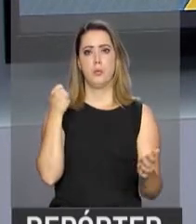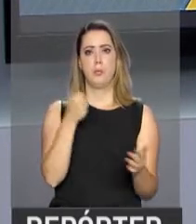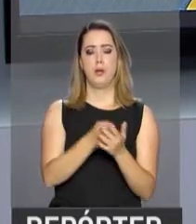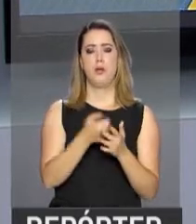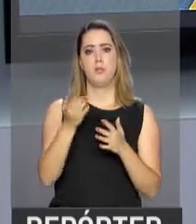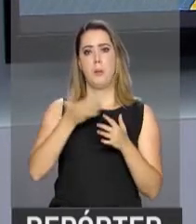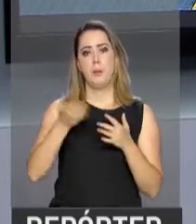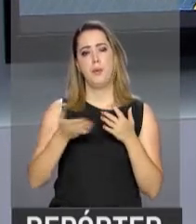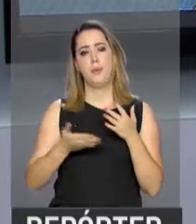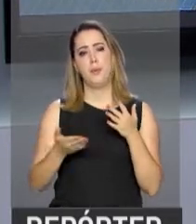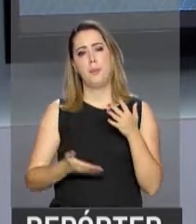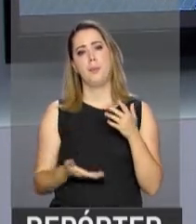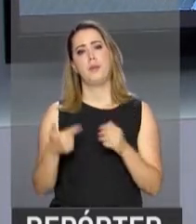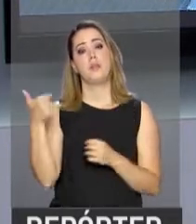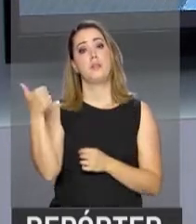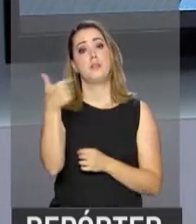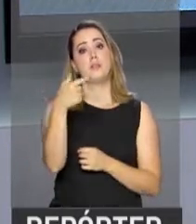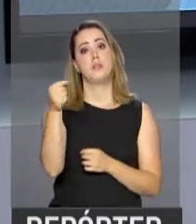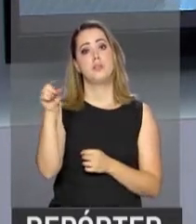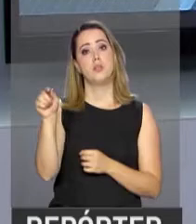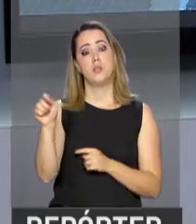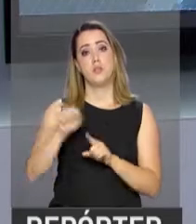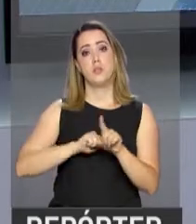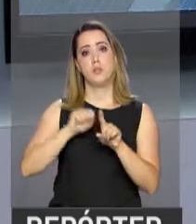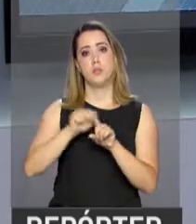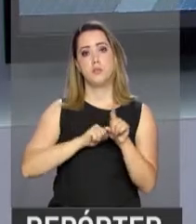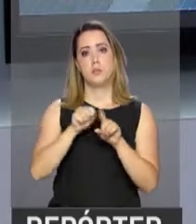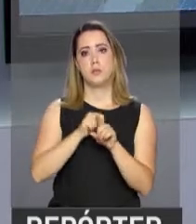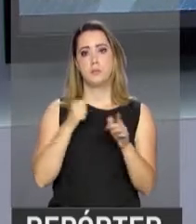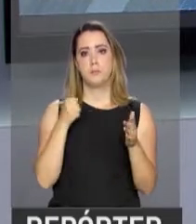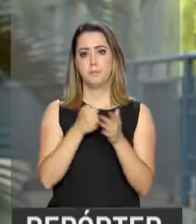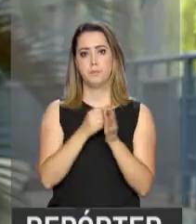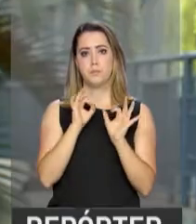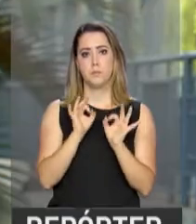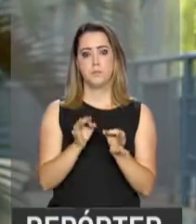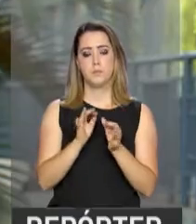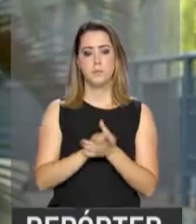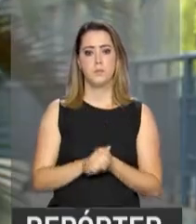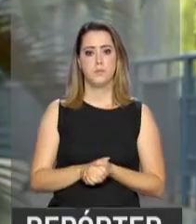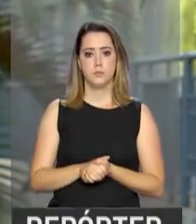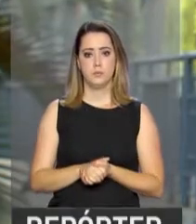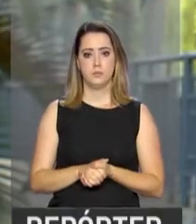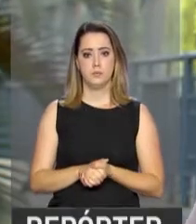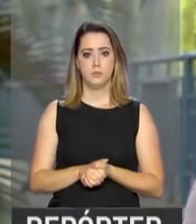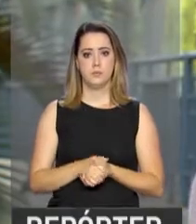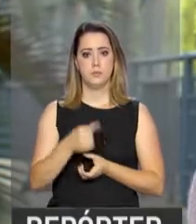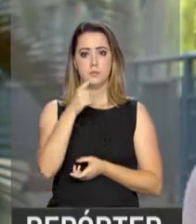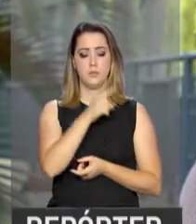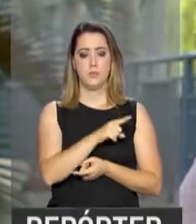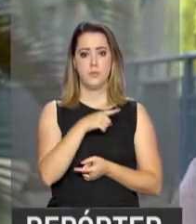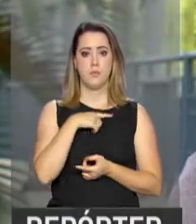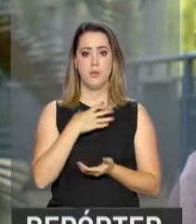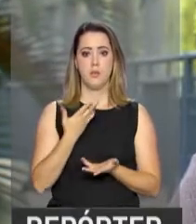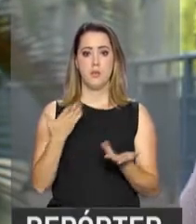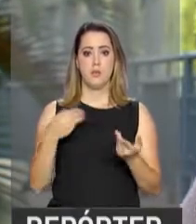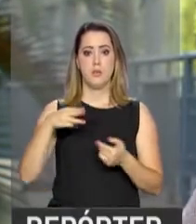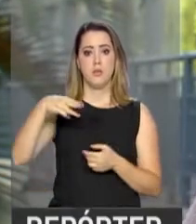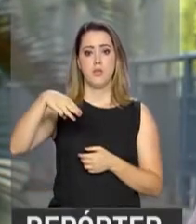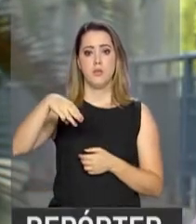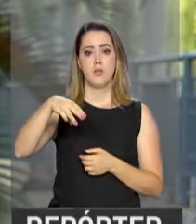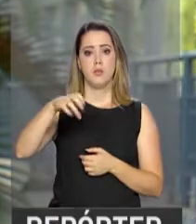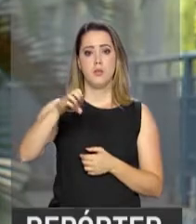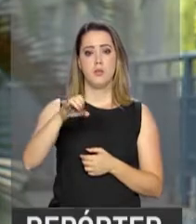parcelas em até 120 meses para regularizar a situação james ou se registrou como mei